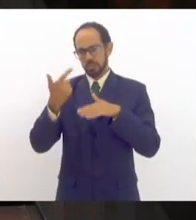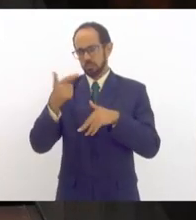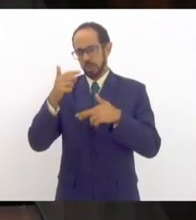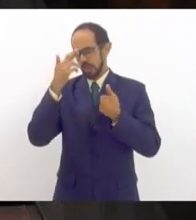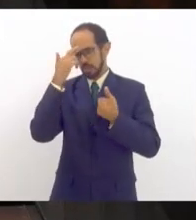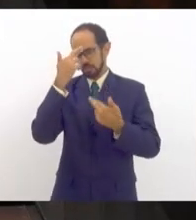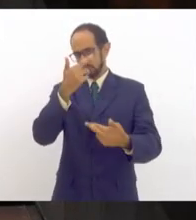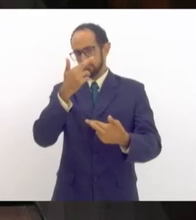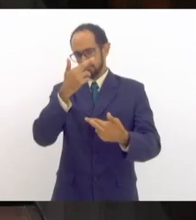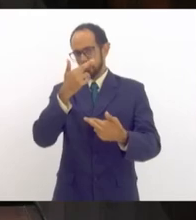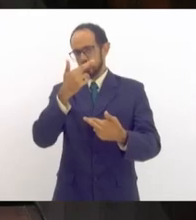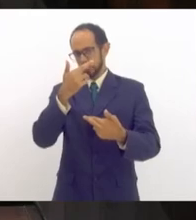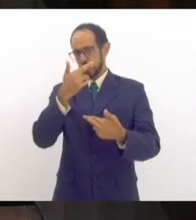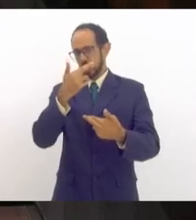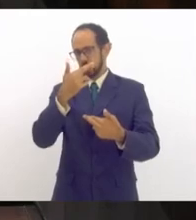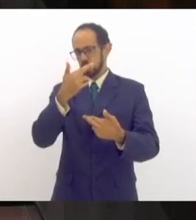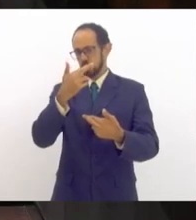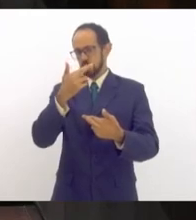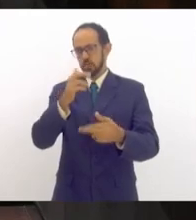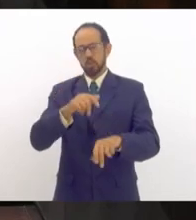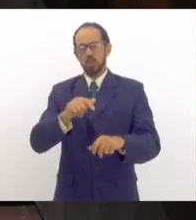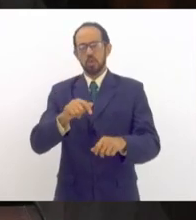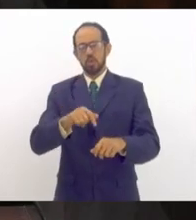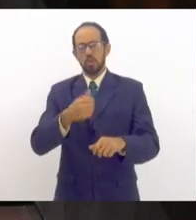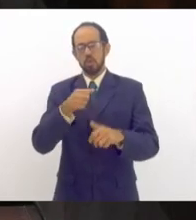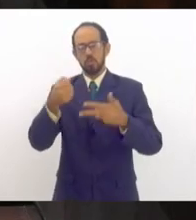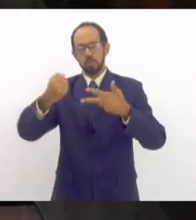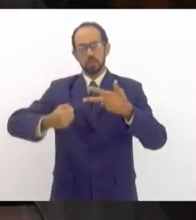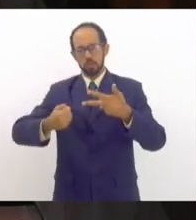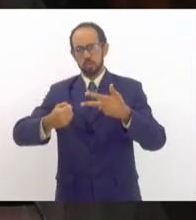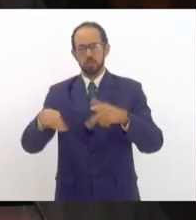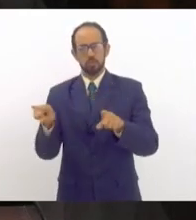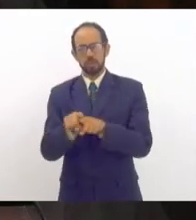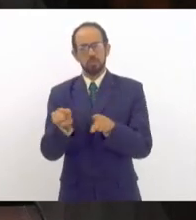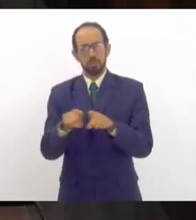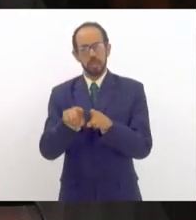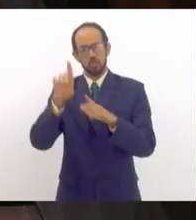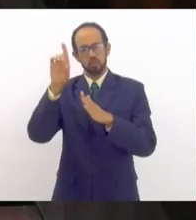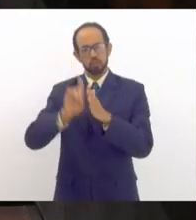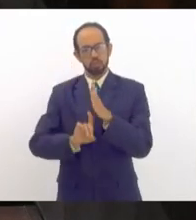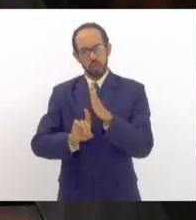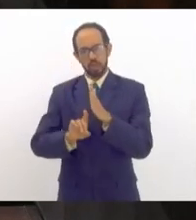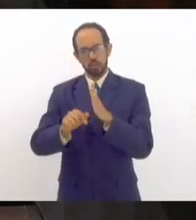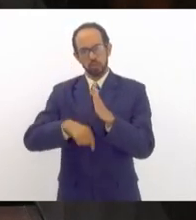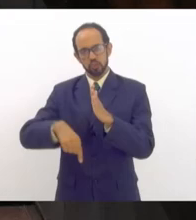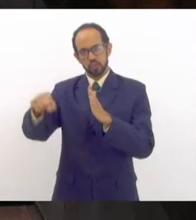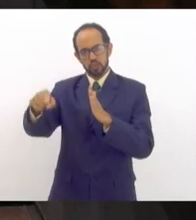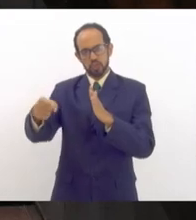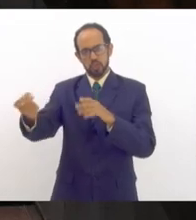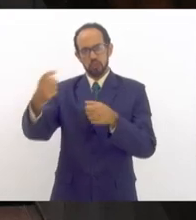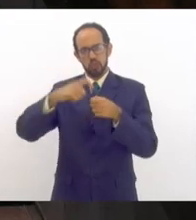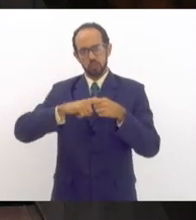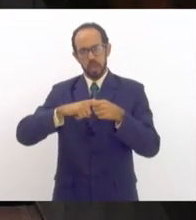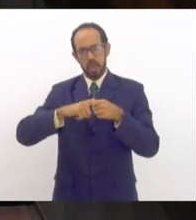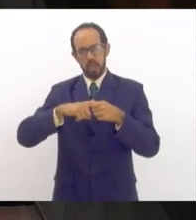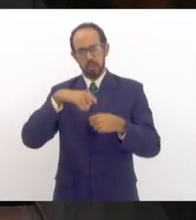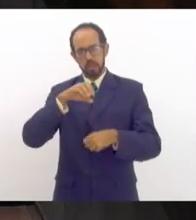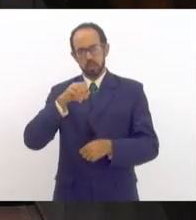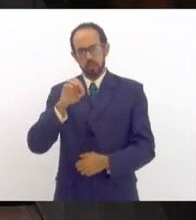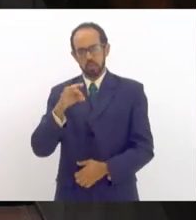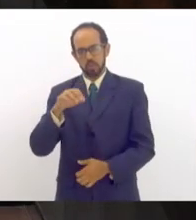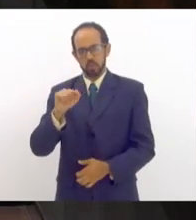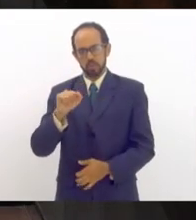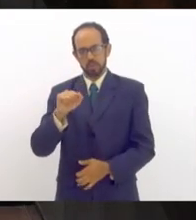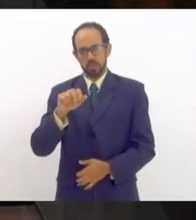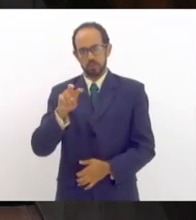poder público não tem respeitado o direito de ir e vir da população da Costa Verde Então hoje eu venho aqui